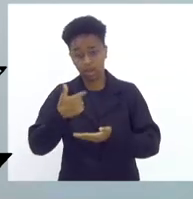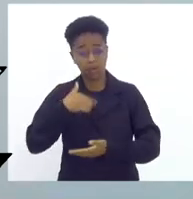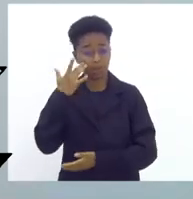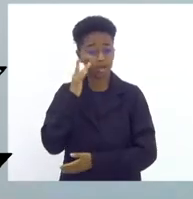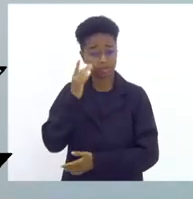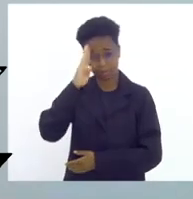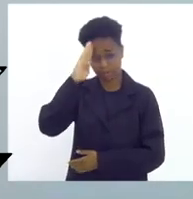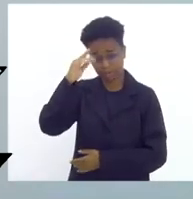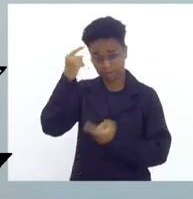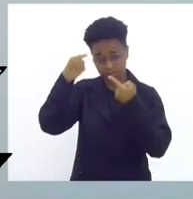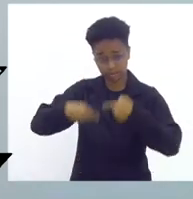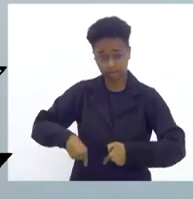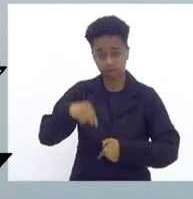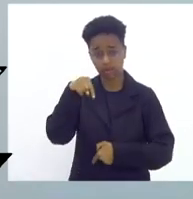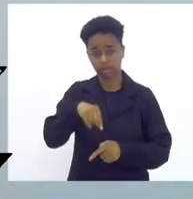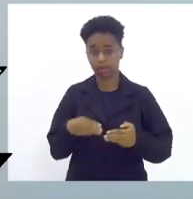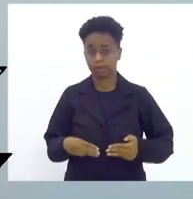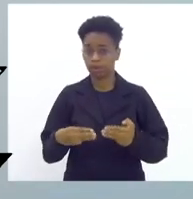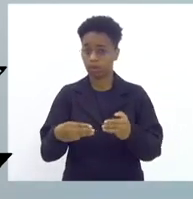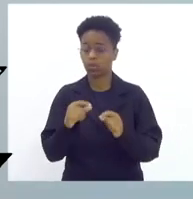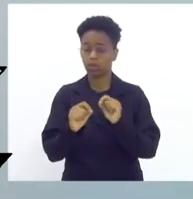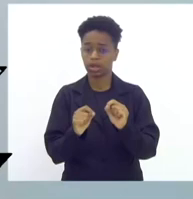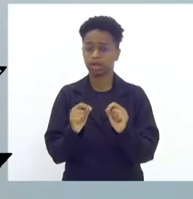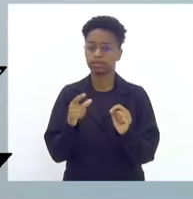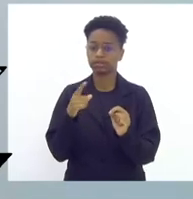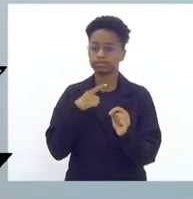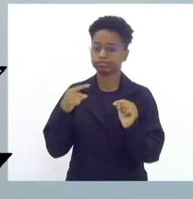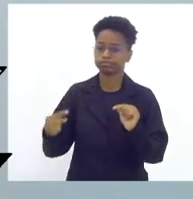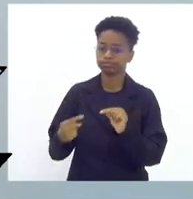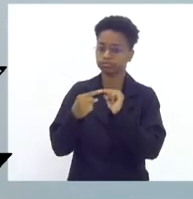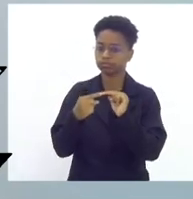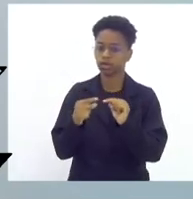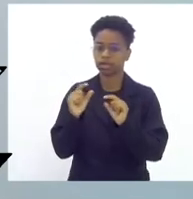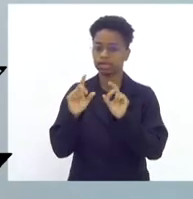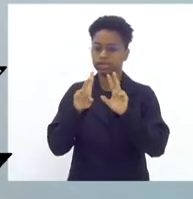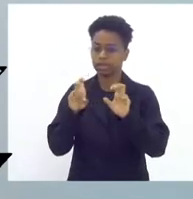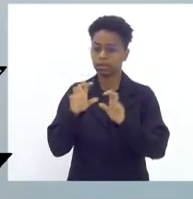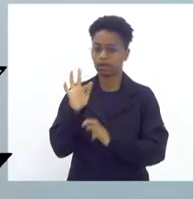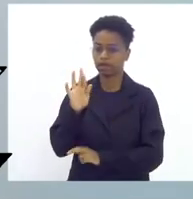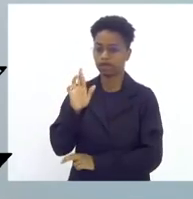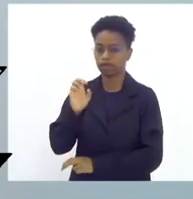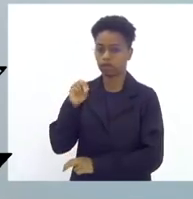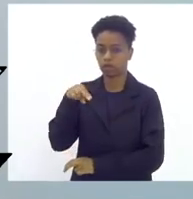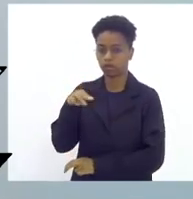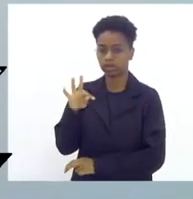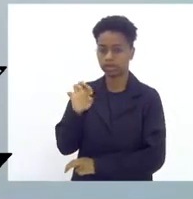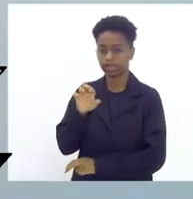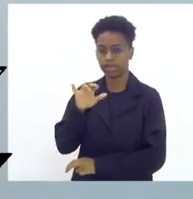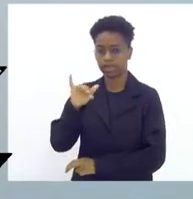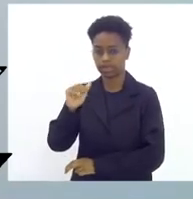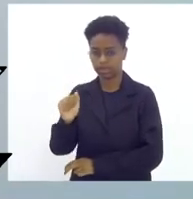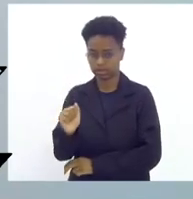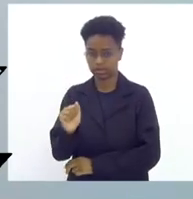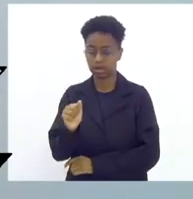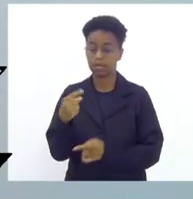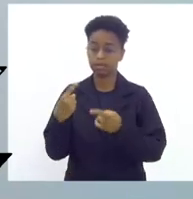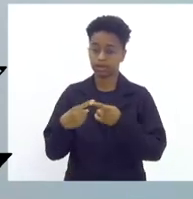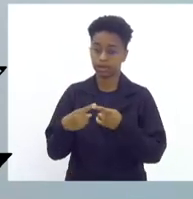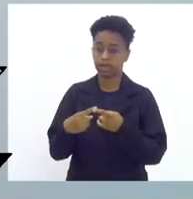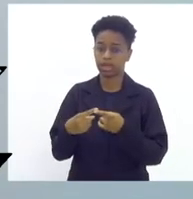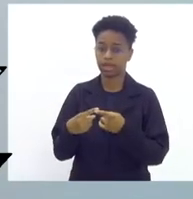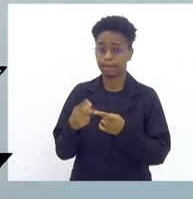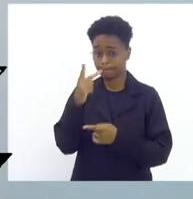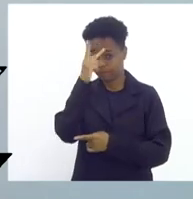Ministério ele passa ele dialoga com a lógica da Fronteira né no sentido de que a fronteira tanto para pessoa